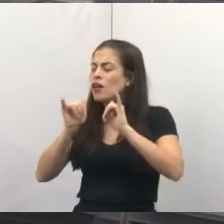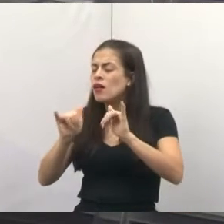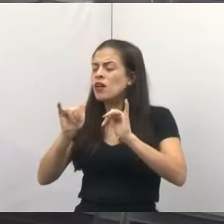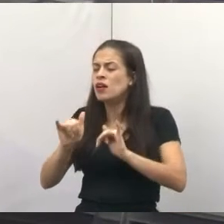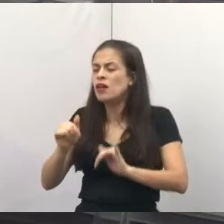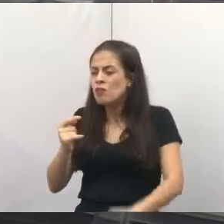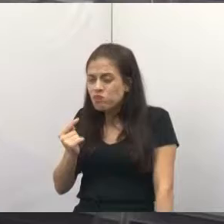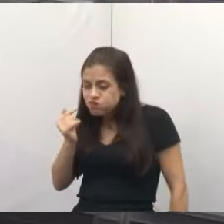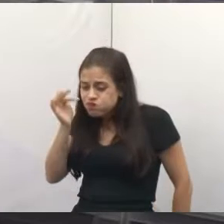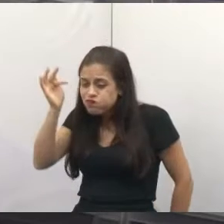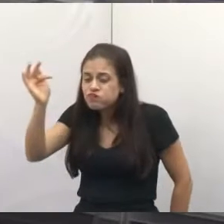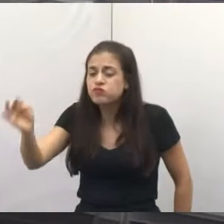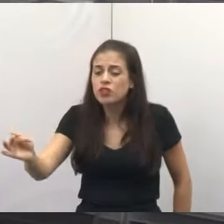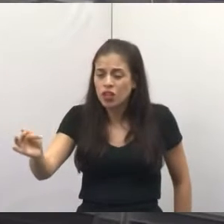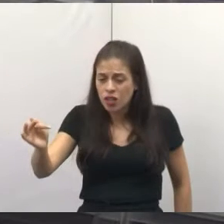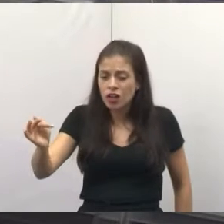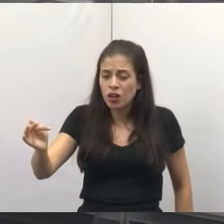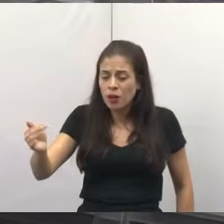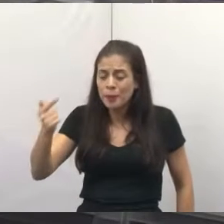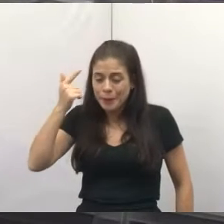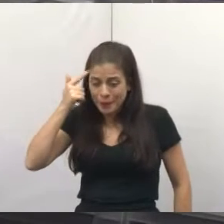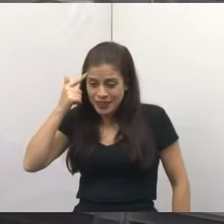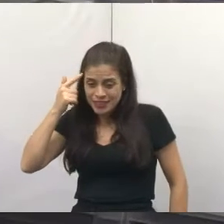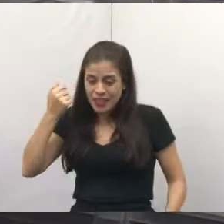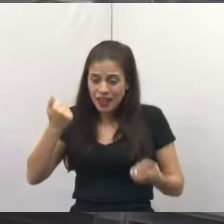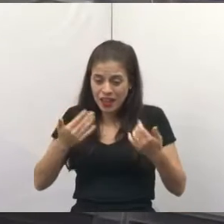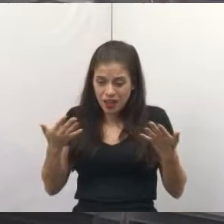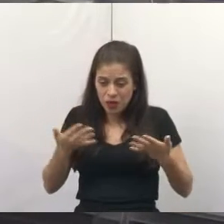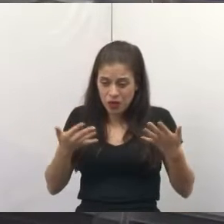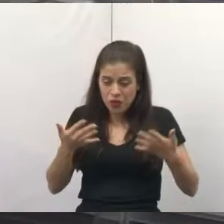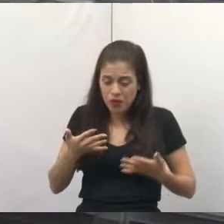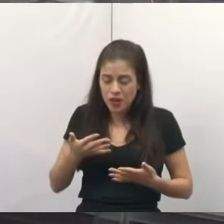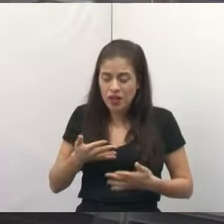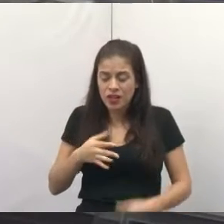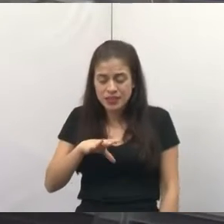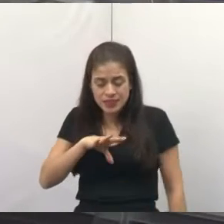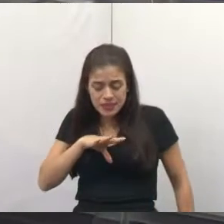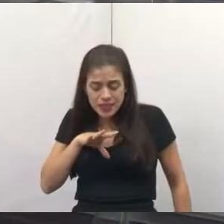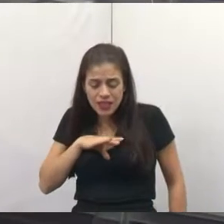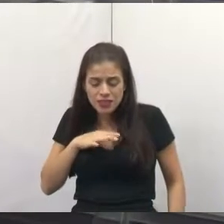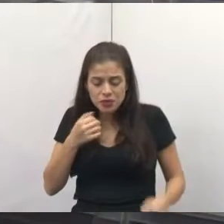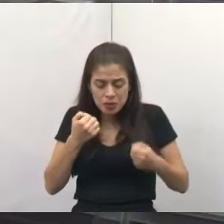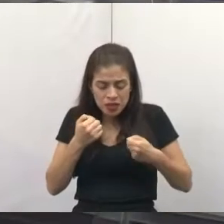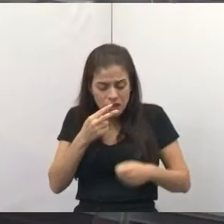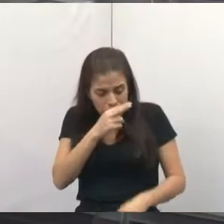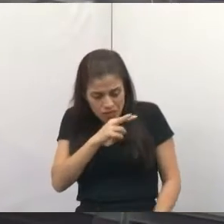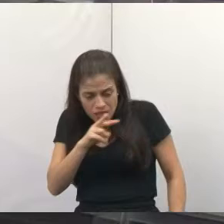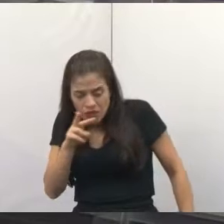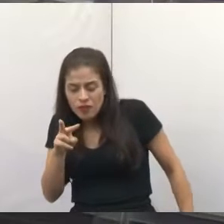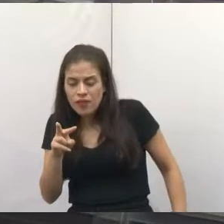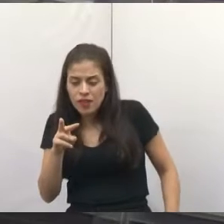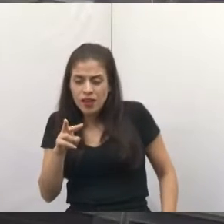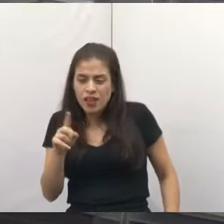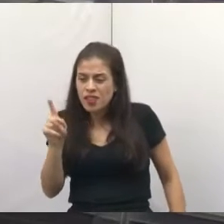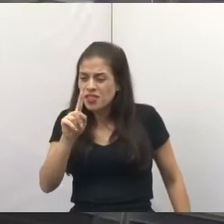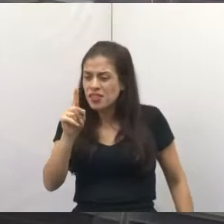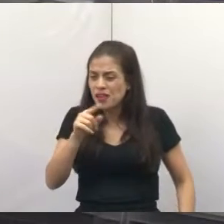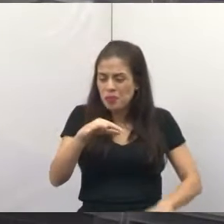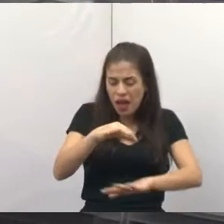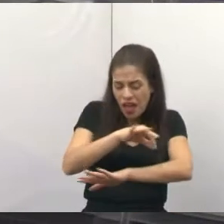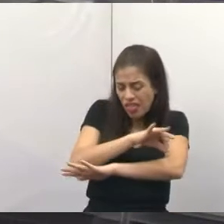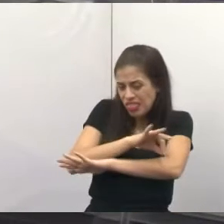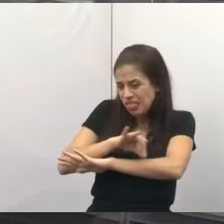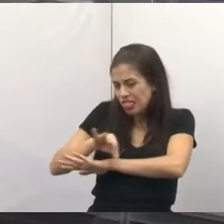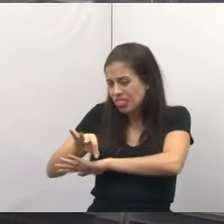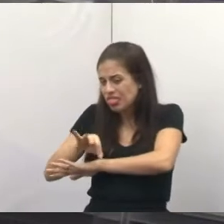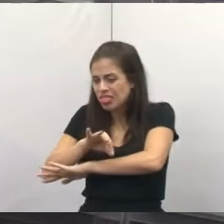esse discurso de querer olhar e medir o projeto do outro com a sua própria régua. Isso não existe. Até porque, me